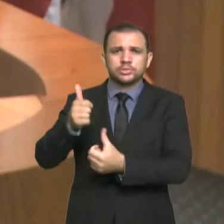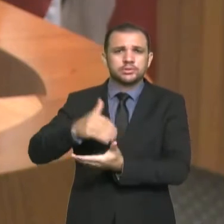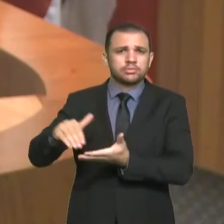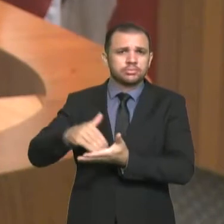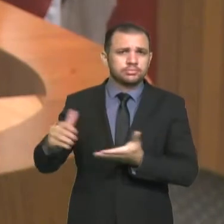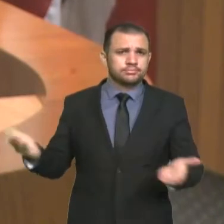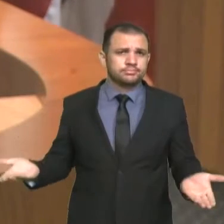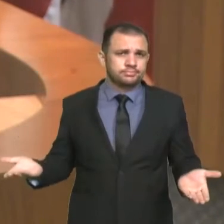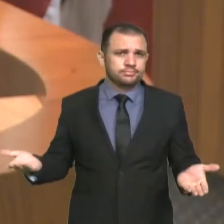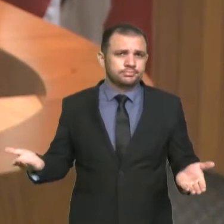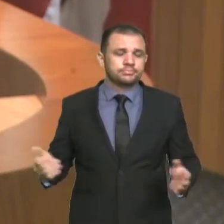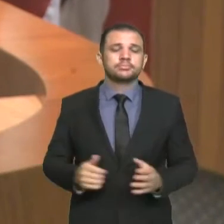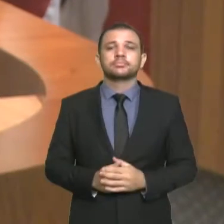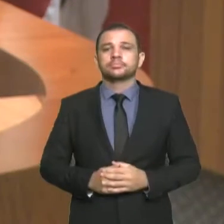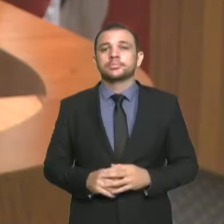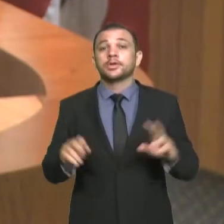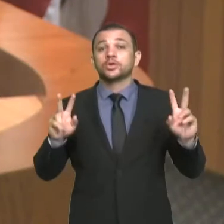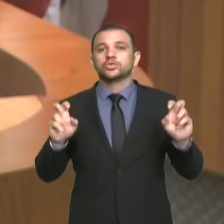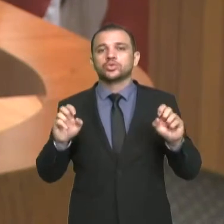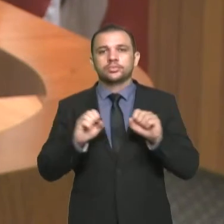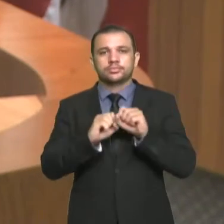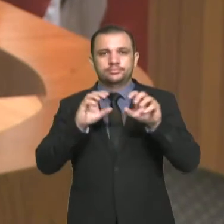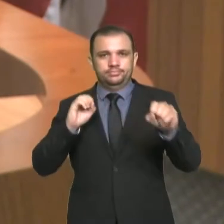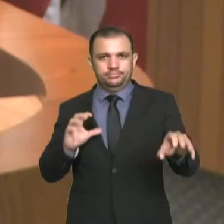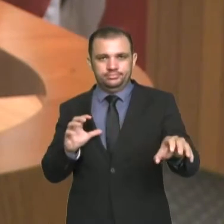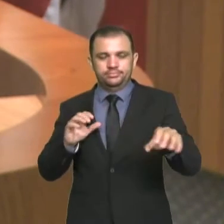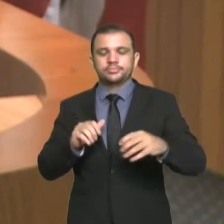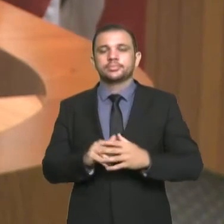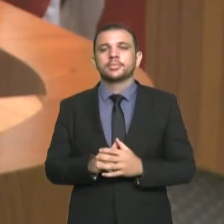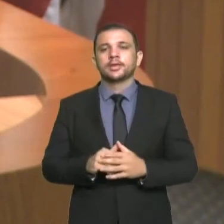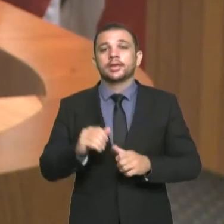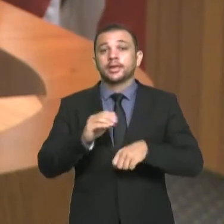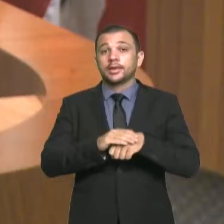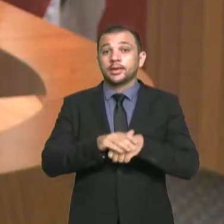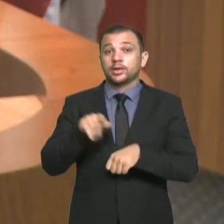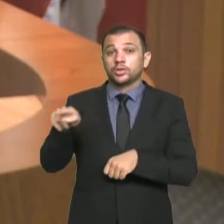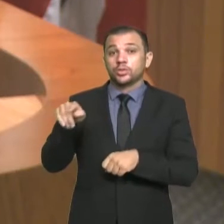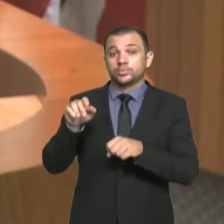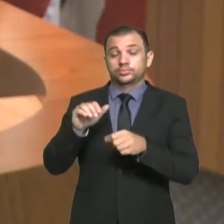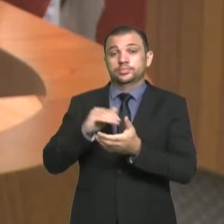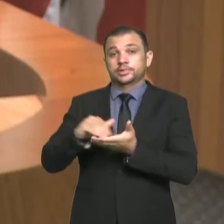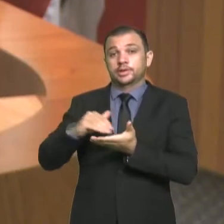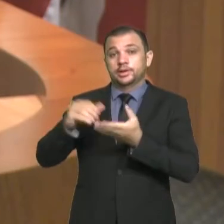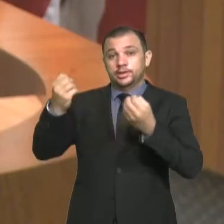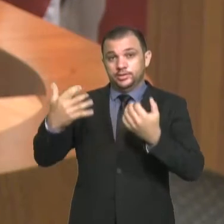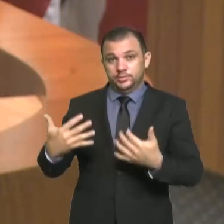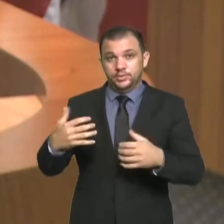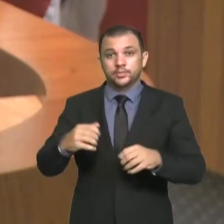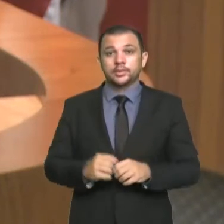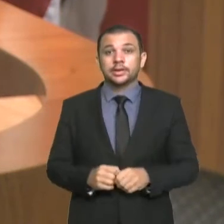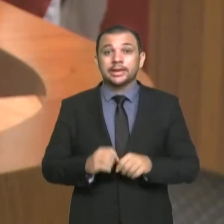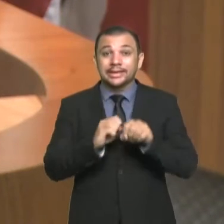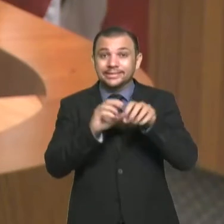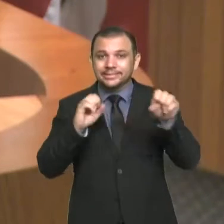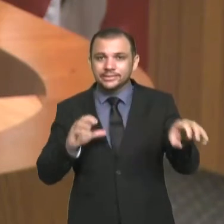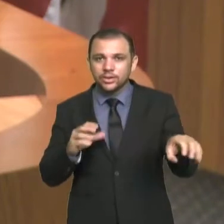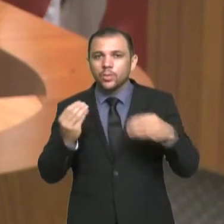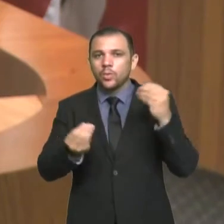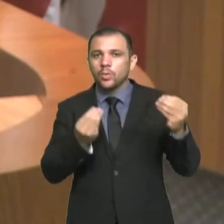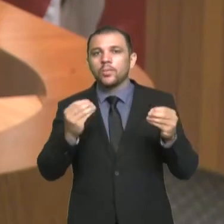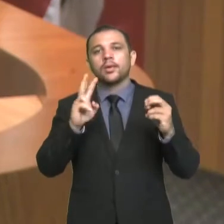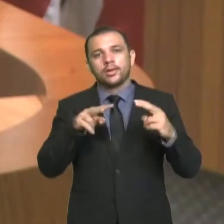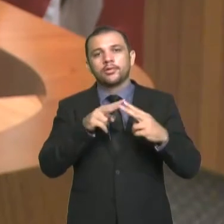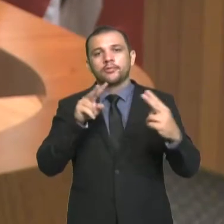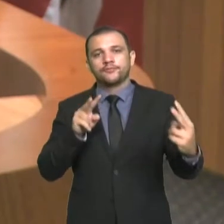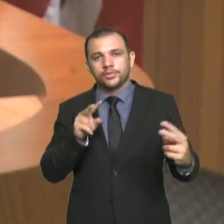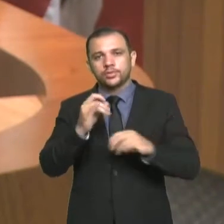Sobre o ensino à distância, o secretário afirmou que o ensino está sendo realizado de forma online e por